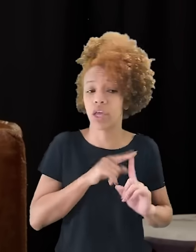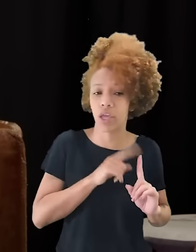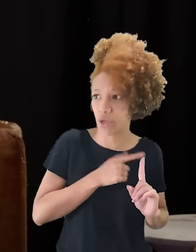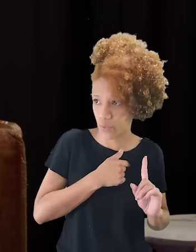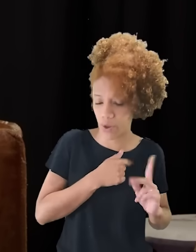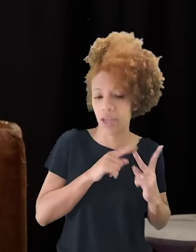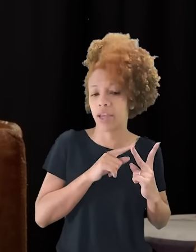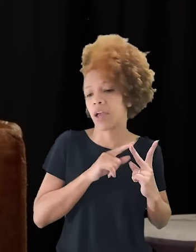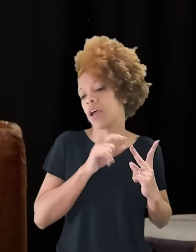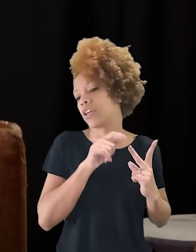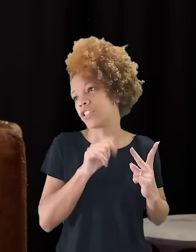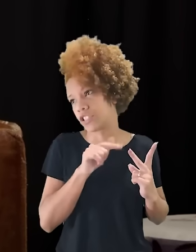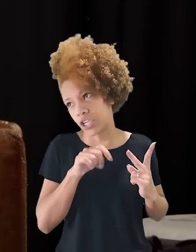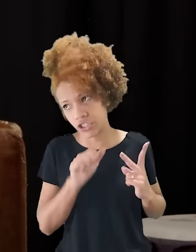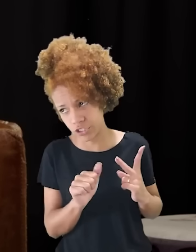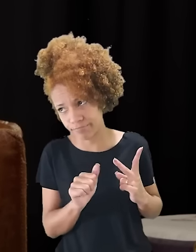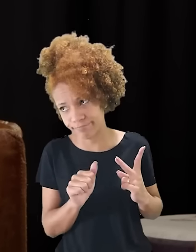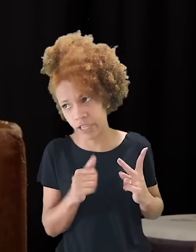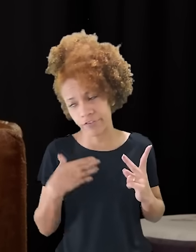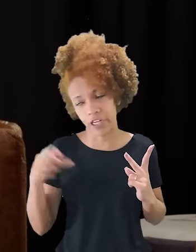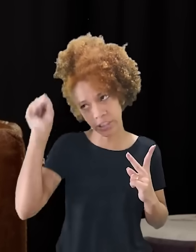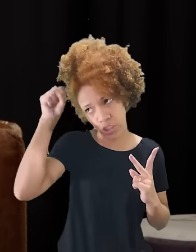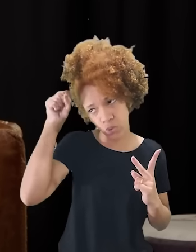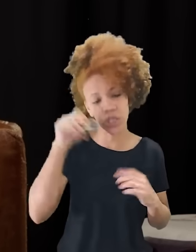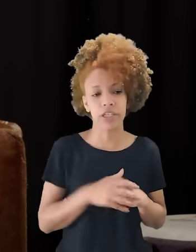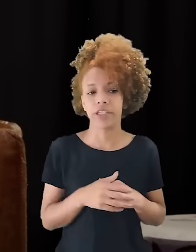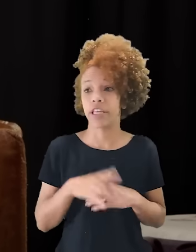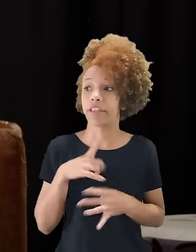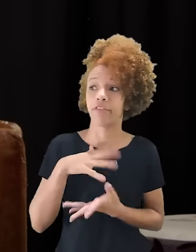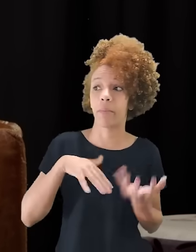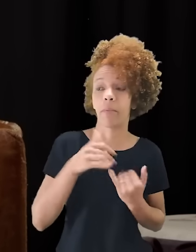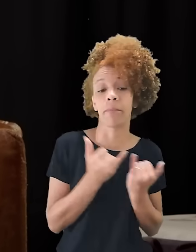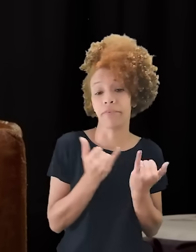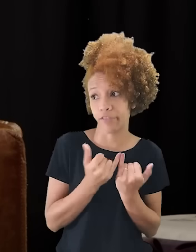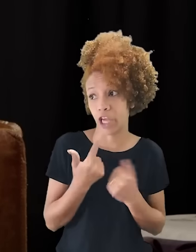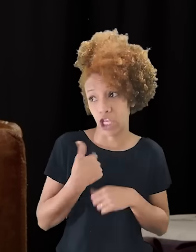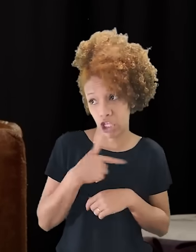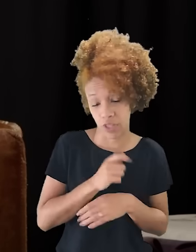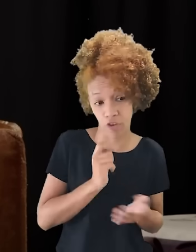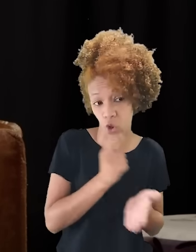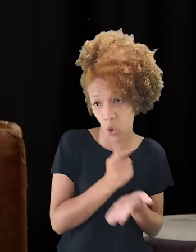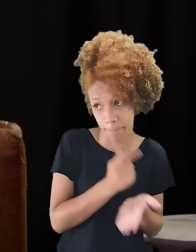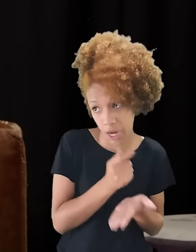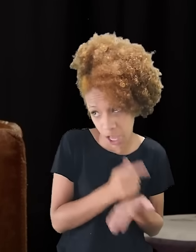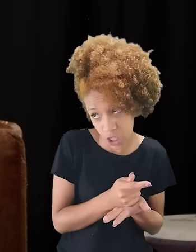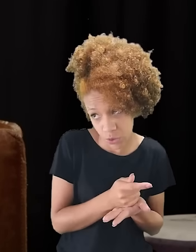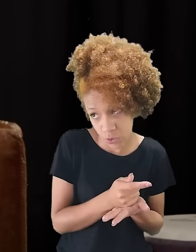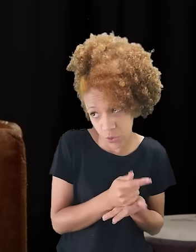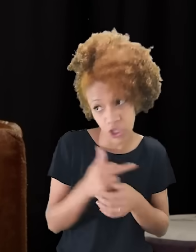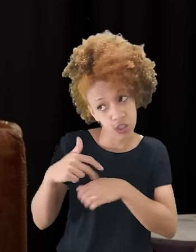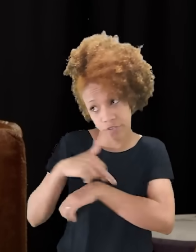a Sasa Meneguel e rolou muito burburinho depois desse desfile aqui no Brasil inclusive tava rolando fofoca que eu tava